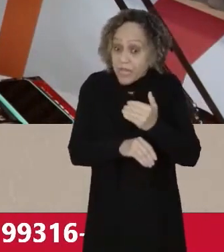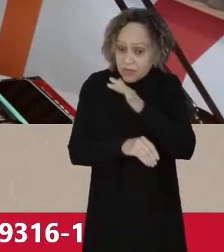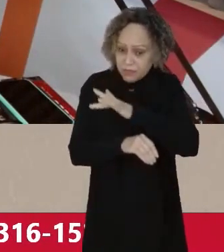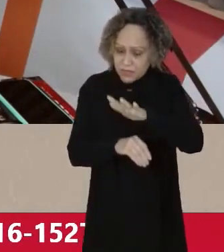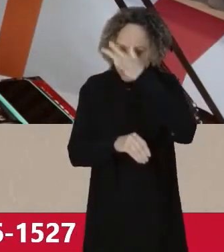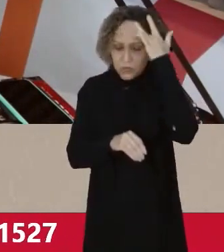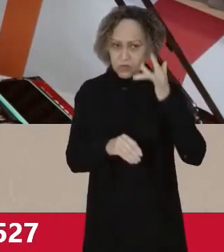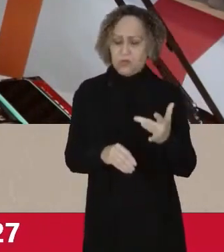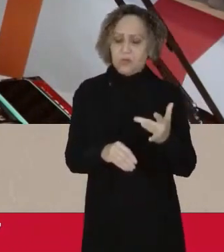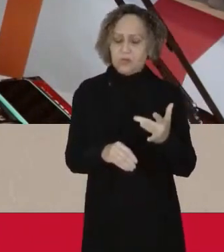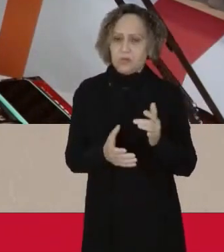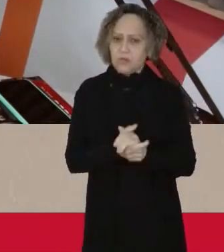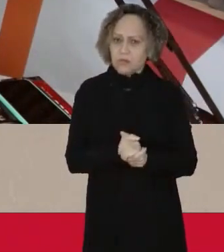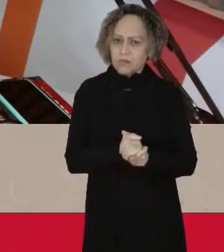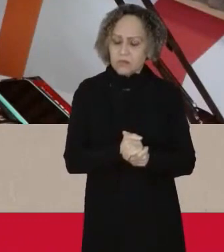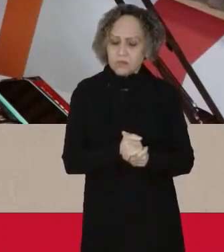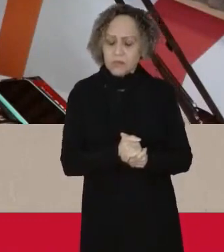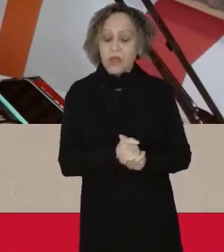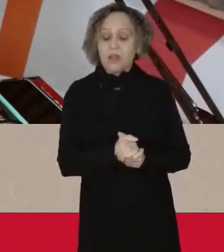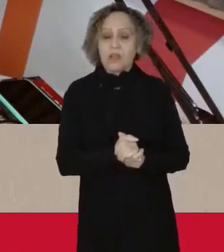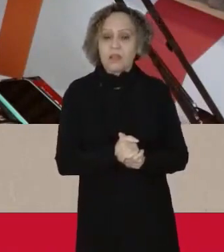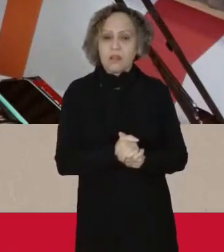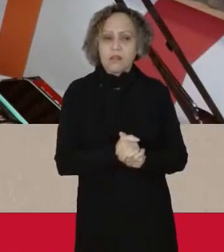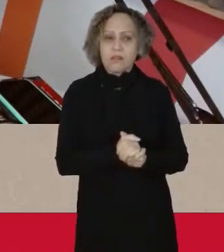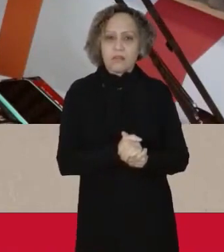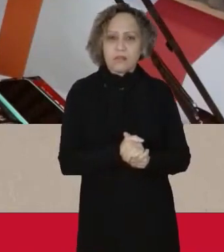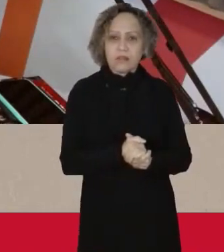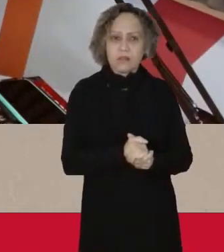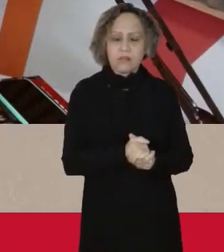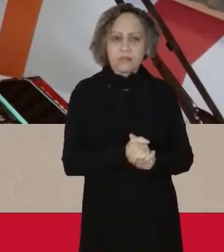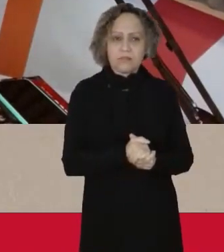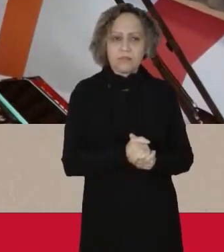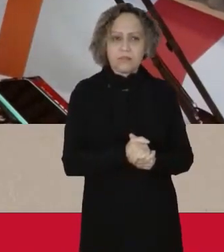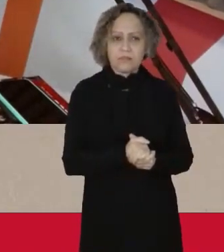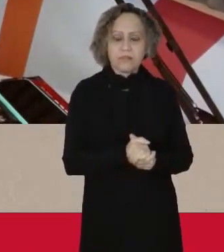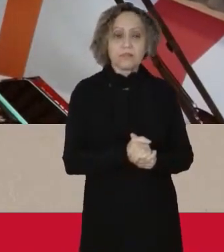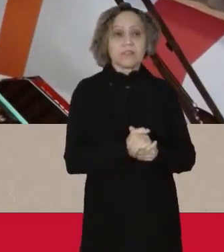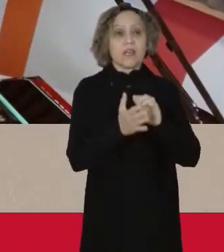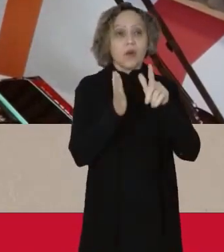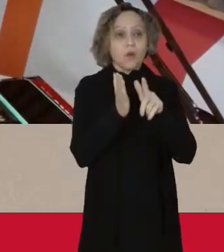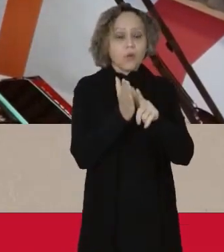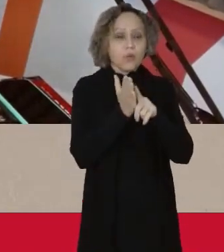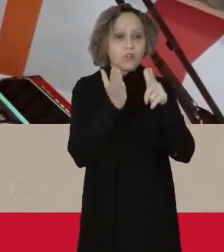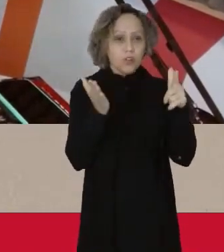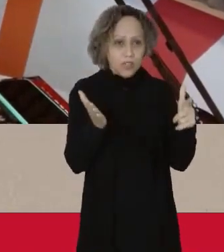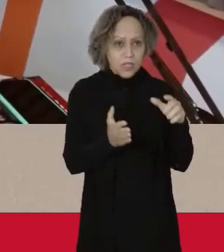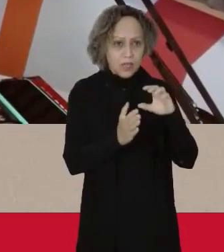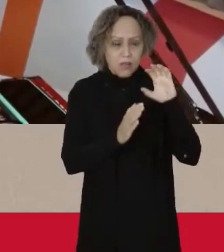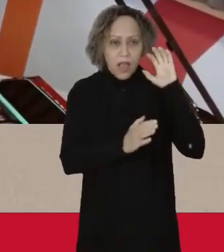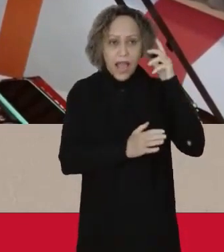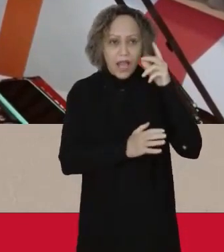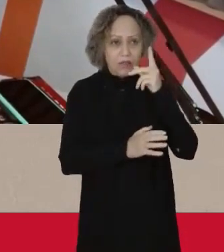peixe durante muitos séculos, na época da perseguição do Império Romano. O Jornal Rádio PT recebe hoje o